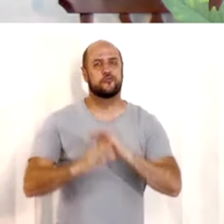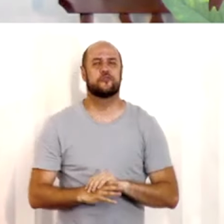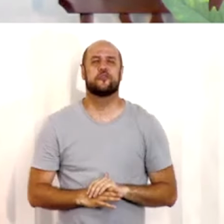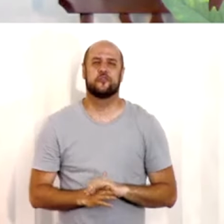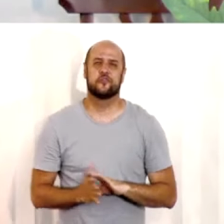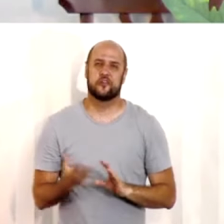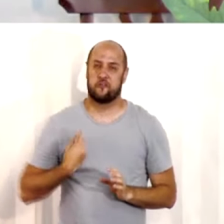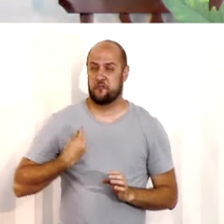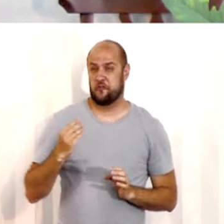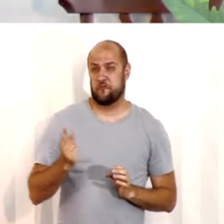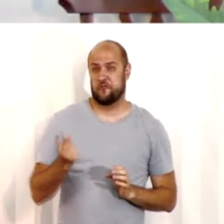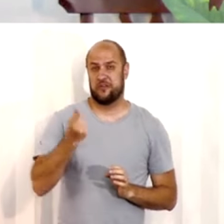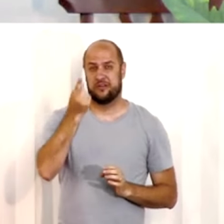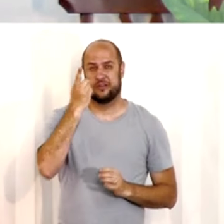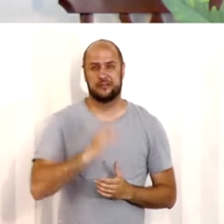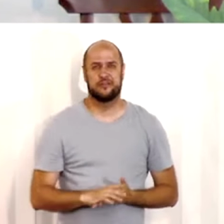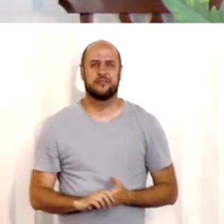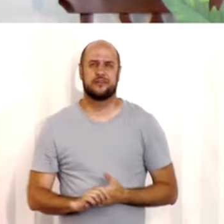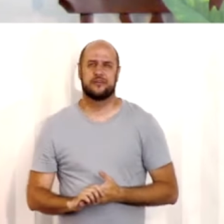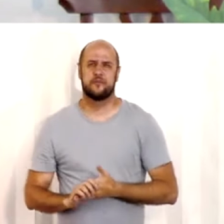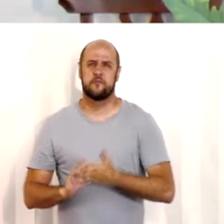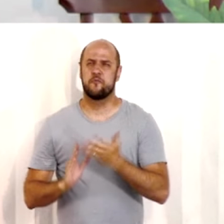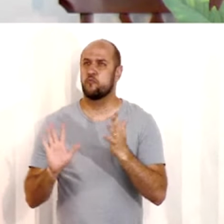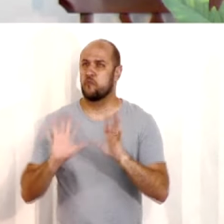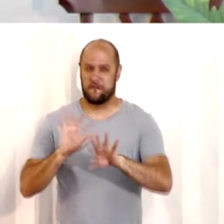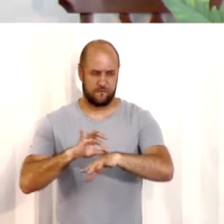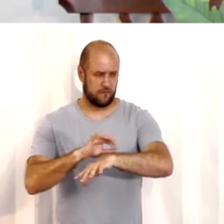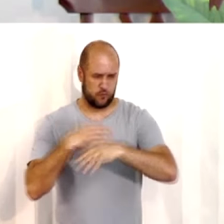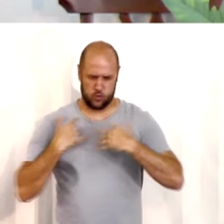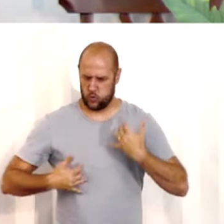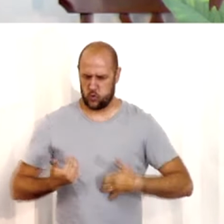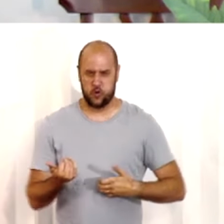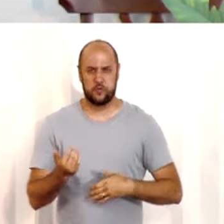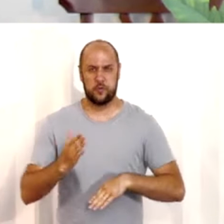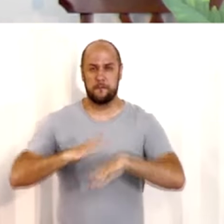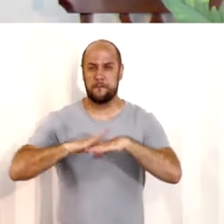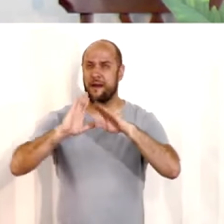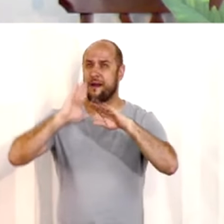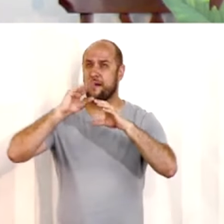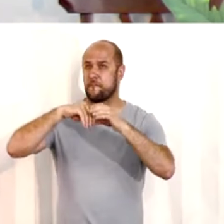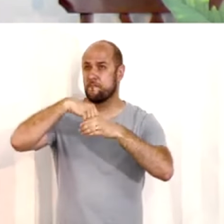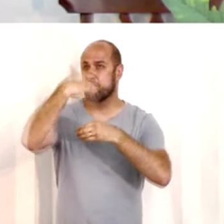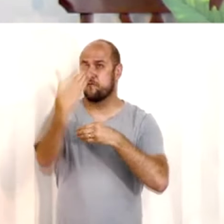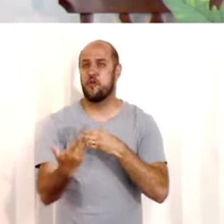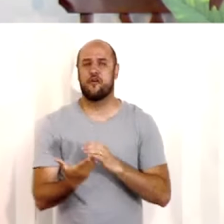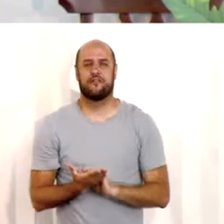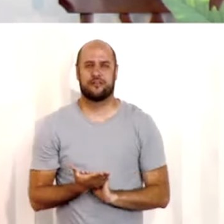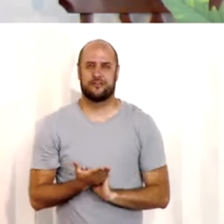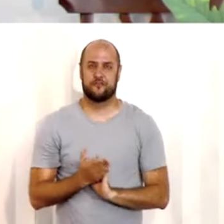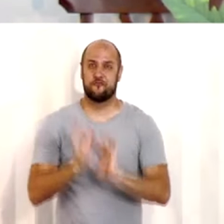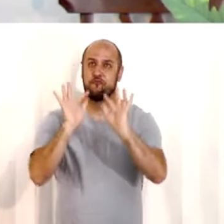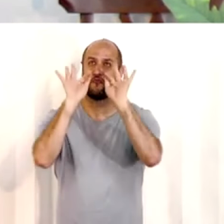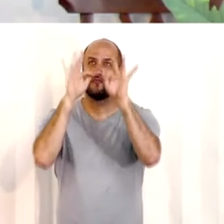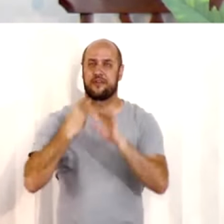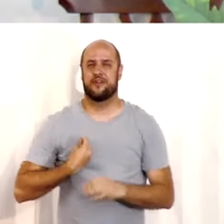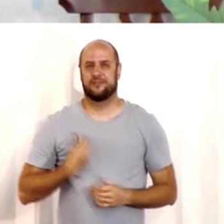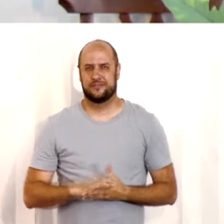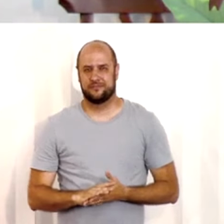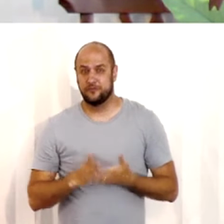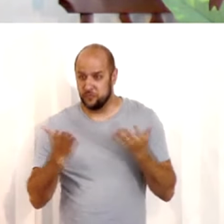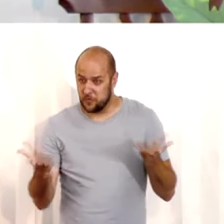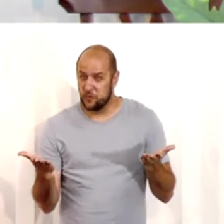né? Que ultrapassa a questão física, mas um local final. Então, pastor, gostaria que vocês fizessem isso